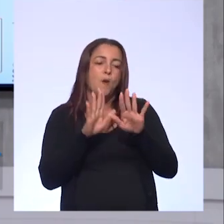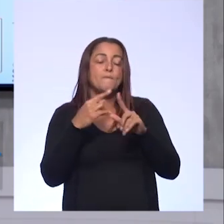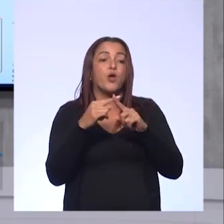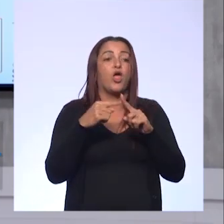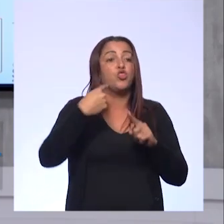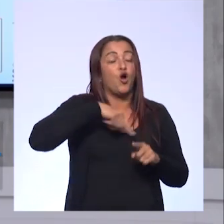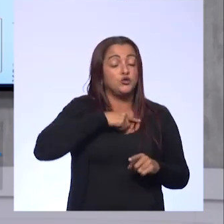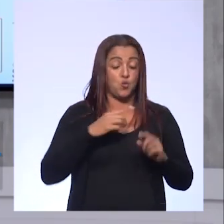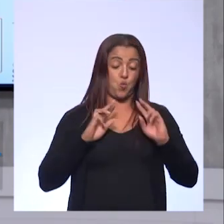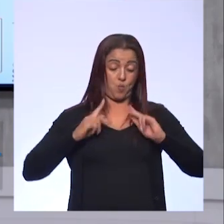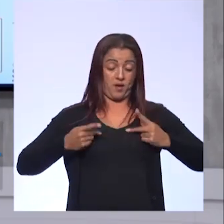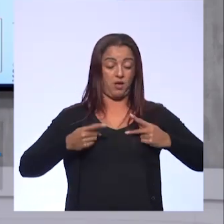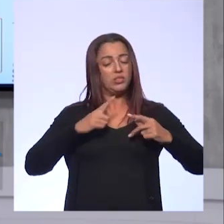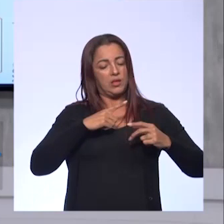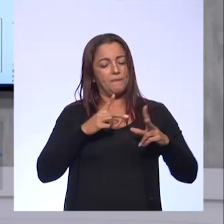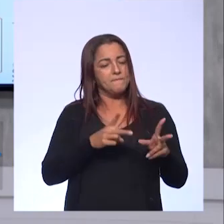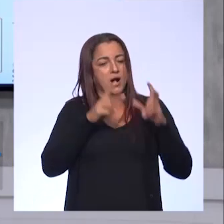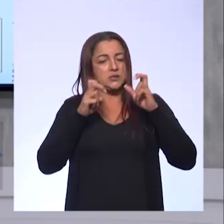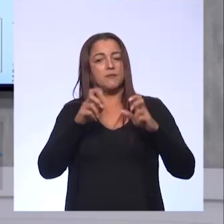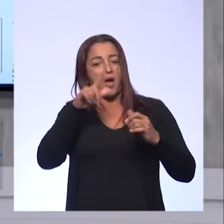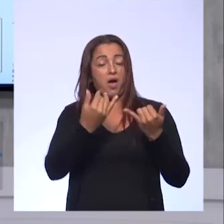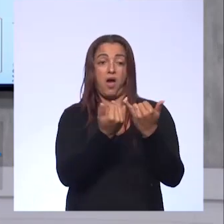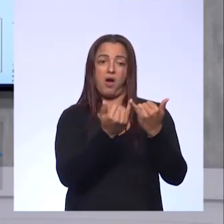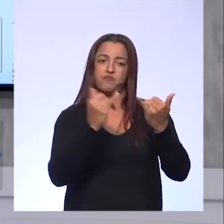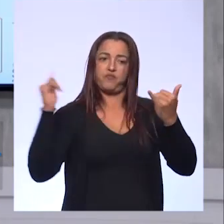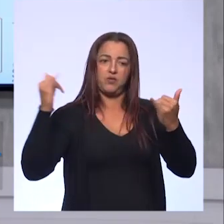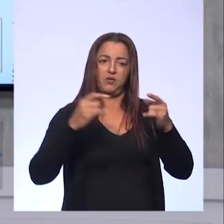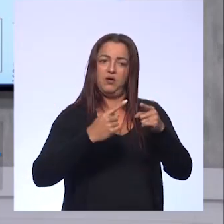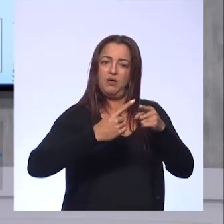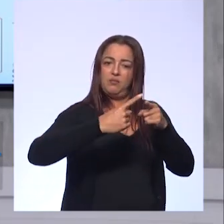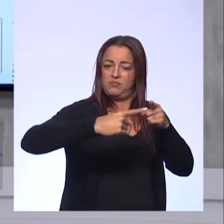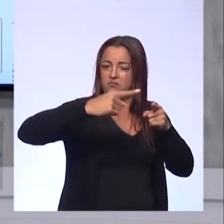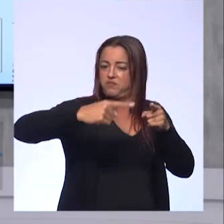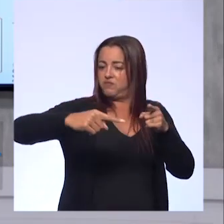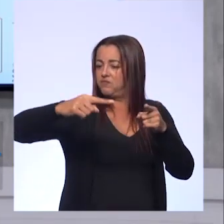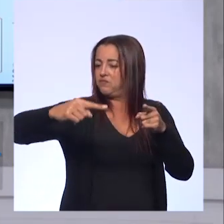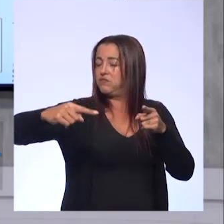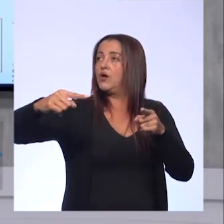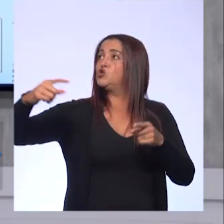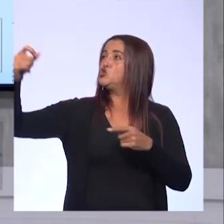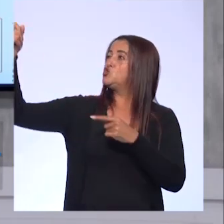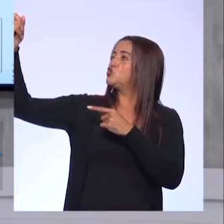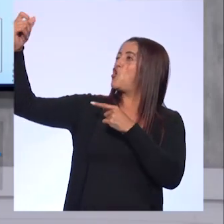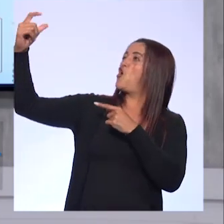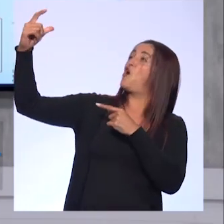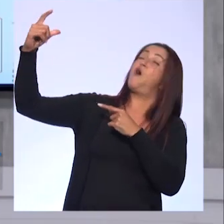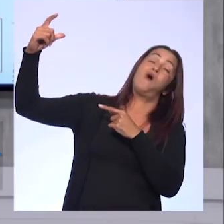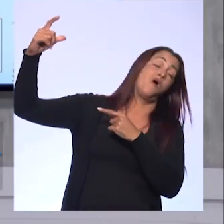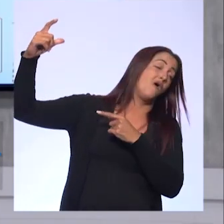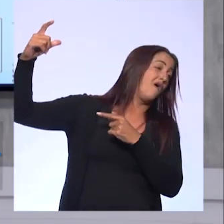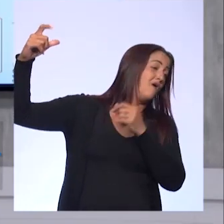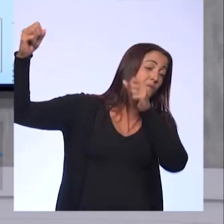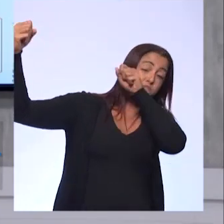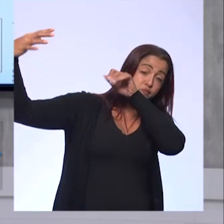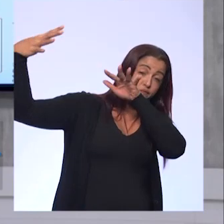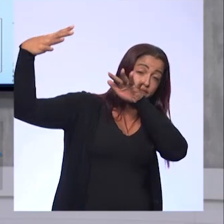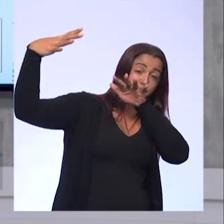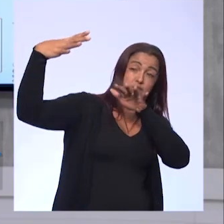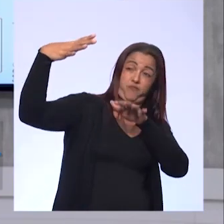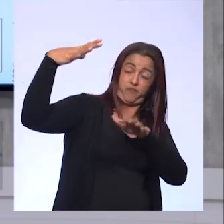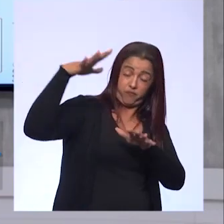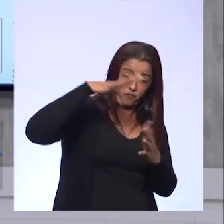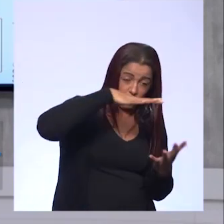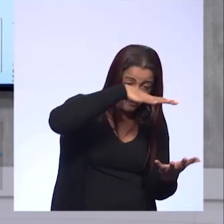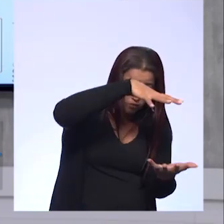sensibilidade de perceber isso é uma onda eletromagnética a luz do sol tá chegando na terra está iluminando a